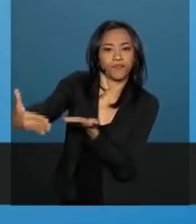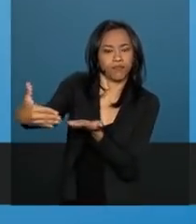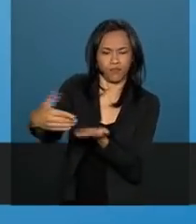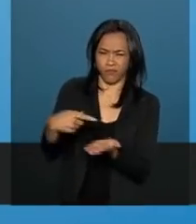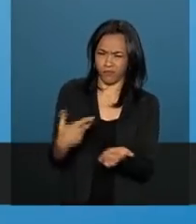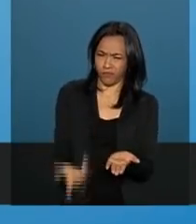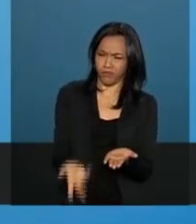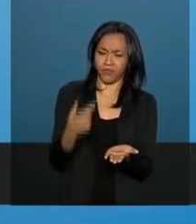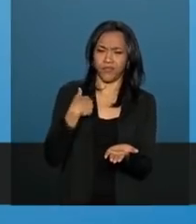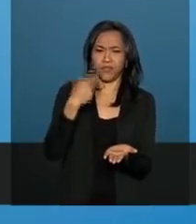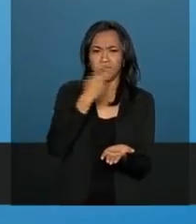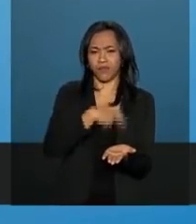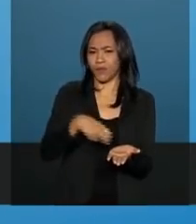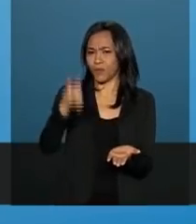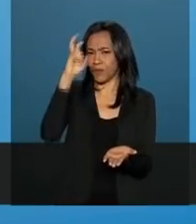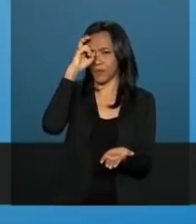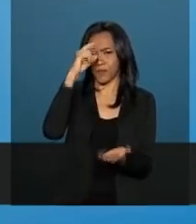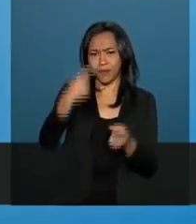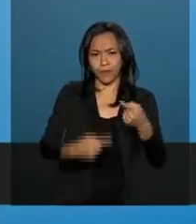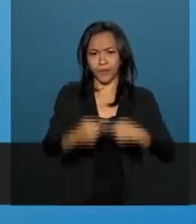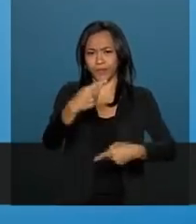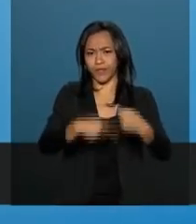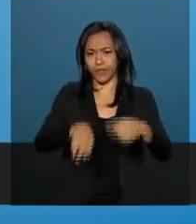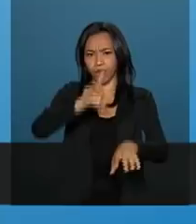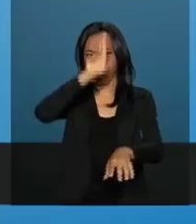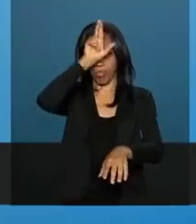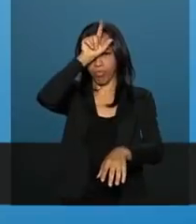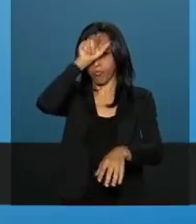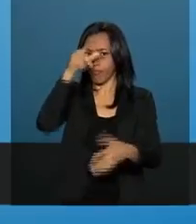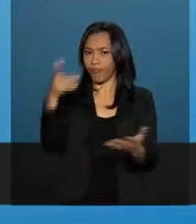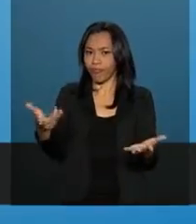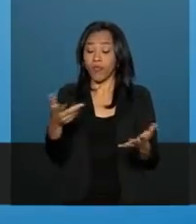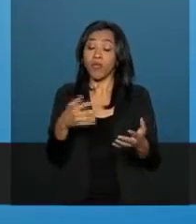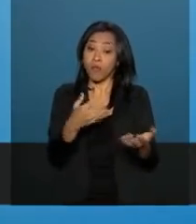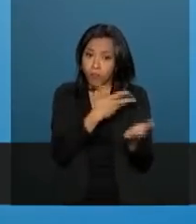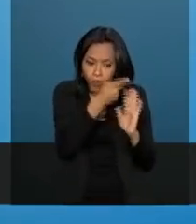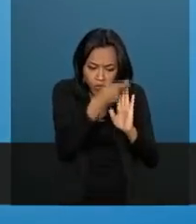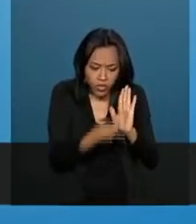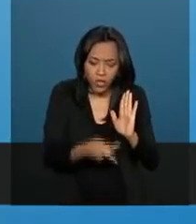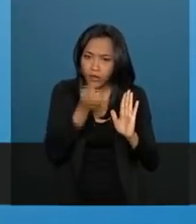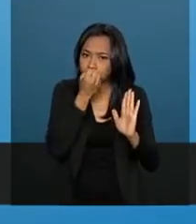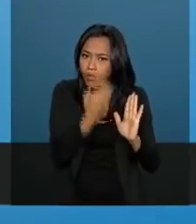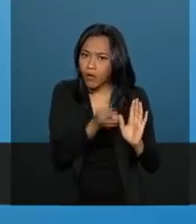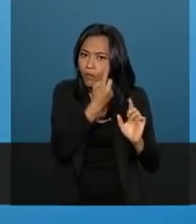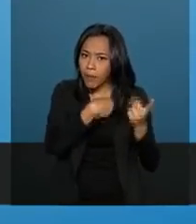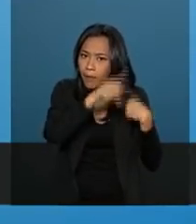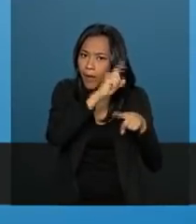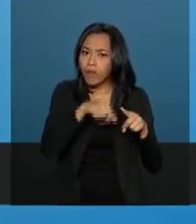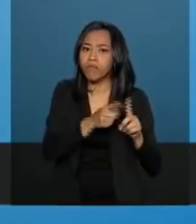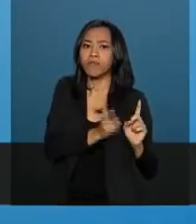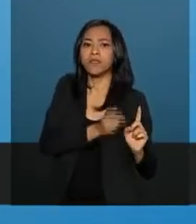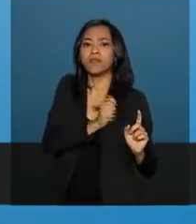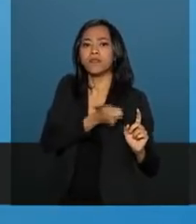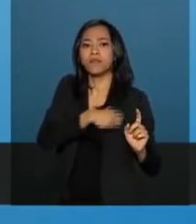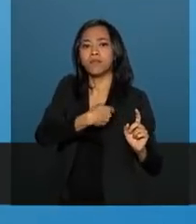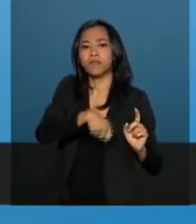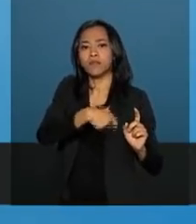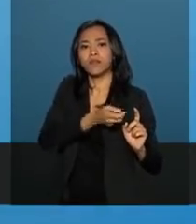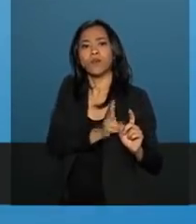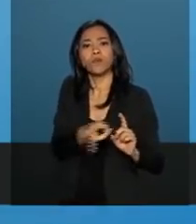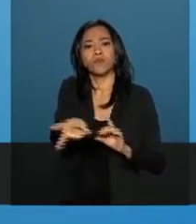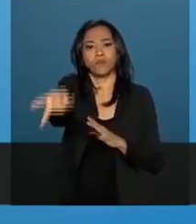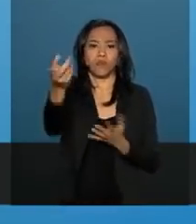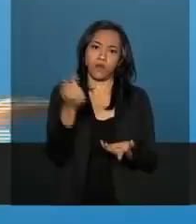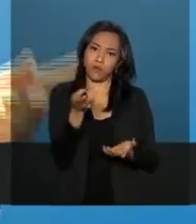cultura política equivocada. Os projetos que foram exitosos, programas exitosos, devem continuar. Por isto, devo